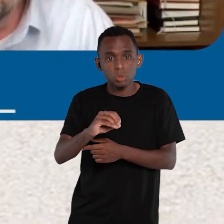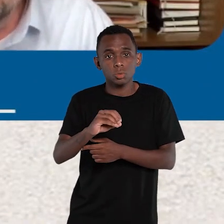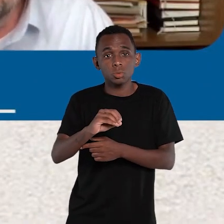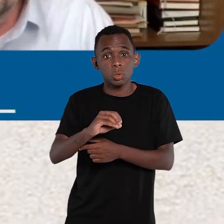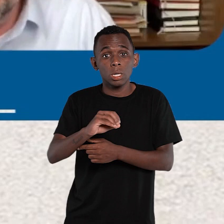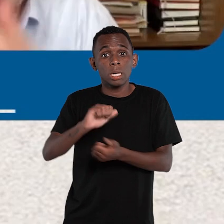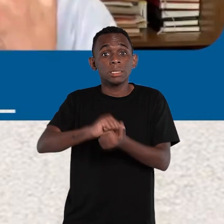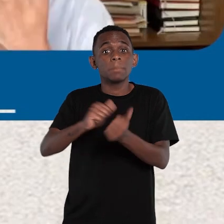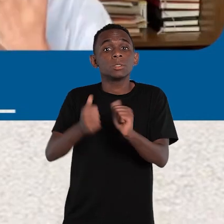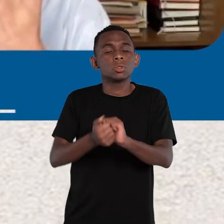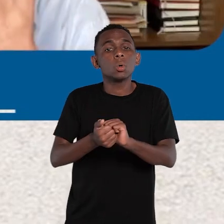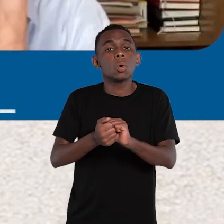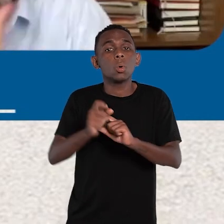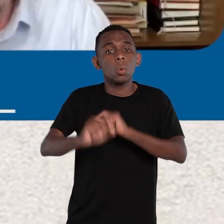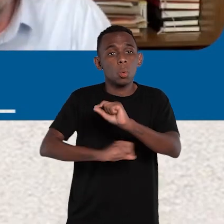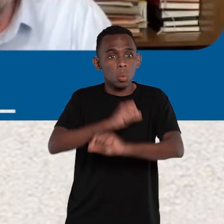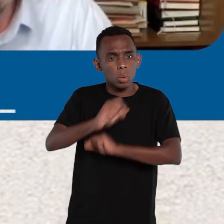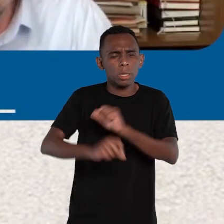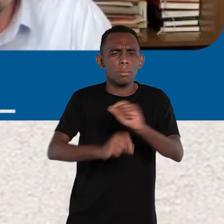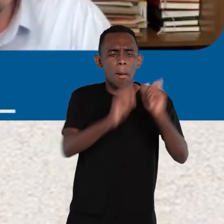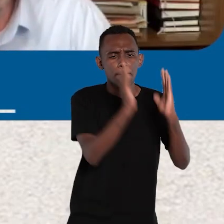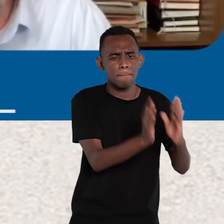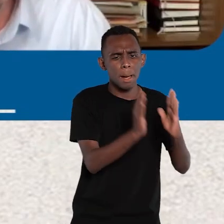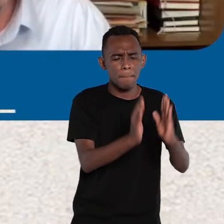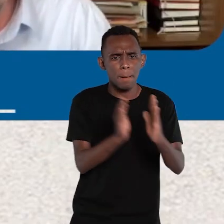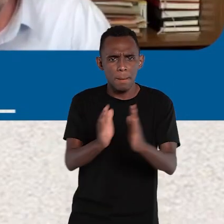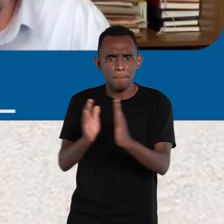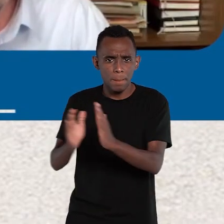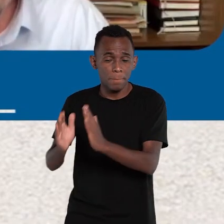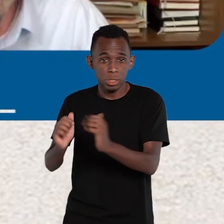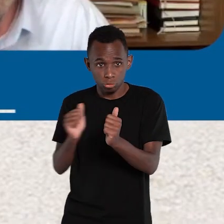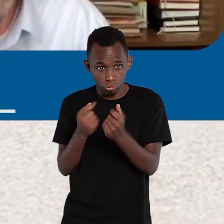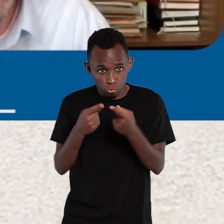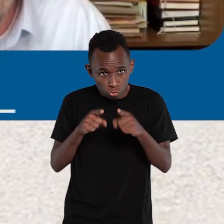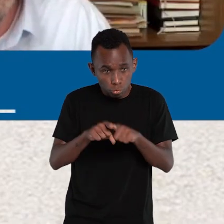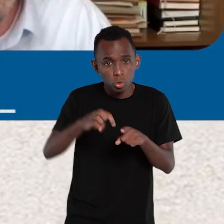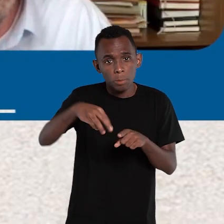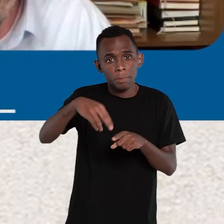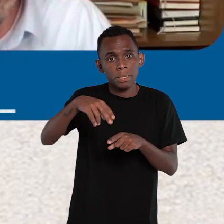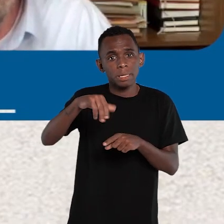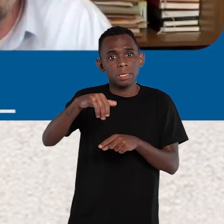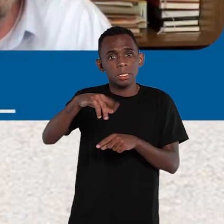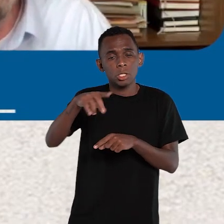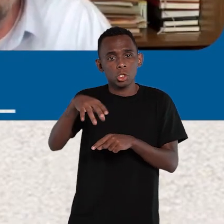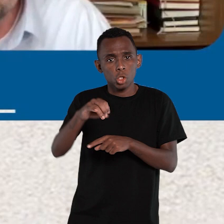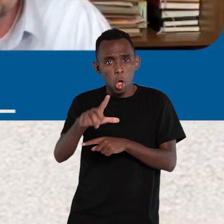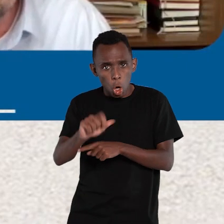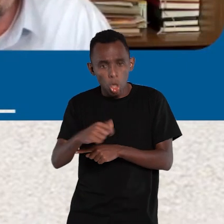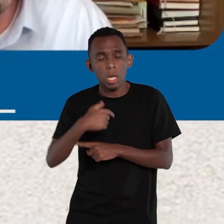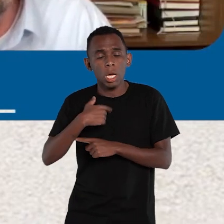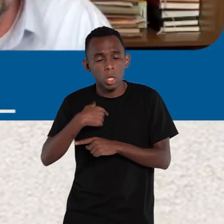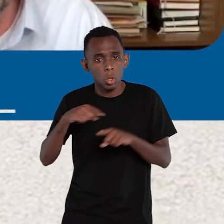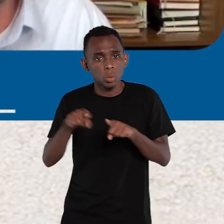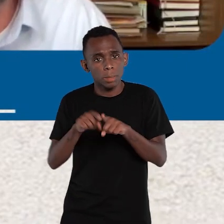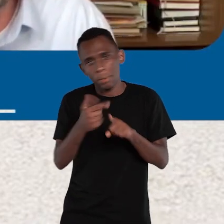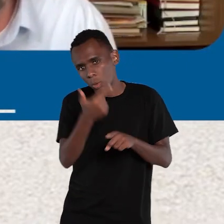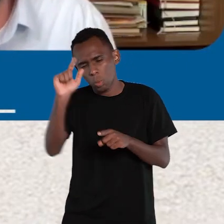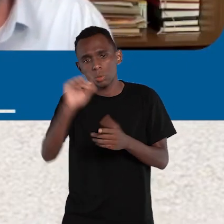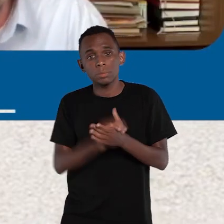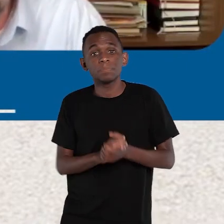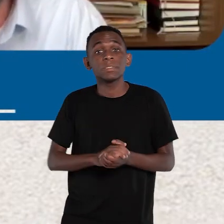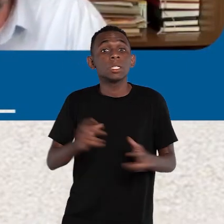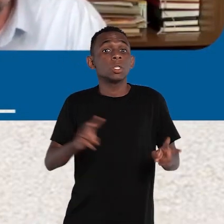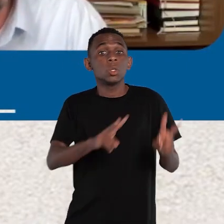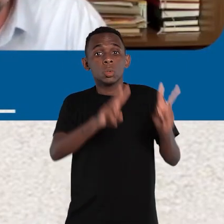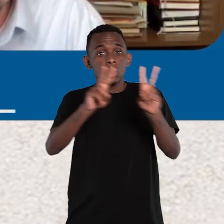montou. Ah, o Bortolotto. Bortolotto montou uma sequência com Mirizola, eu e o Reinaldo Moraes. No meu caso, se